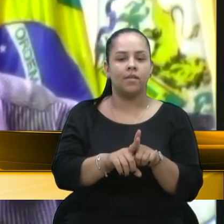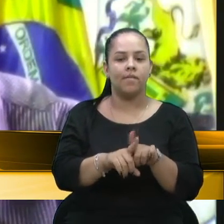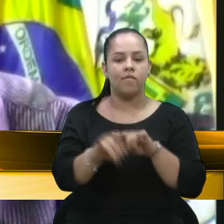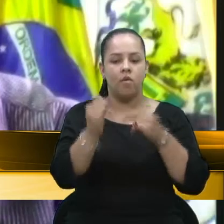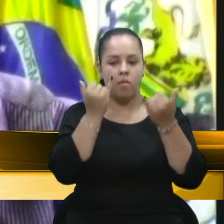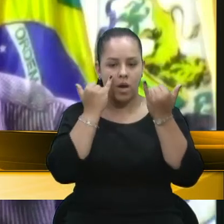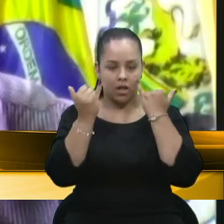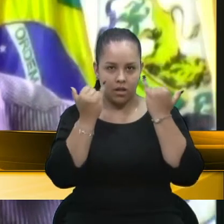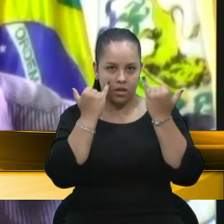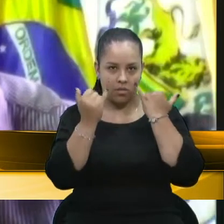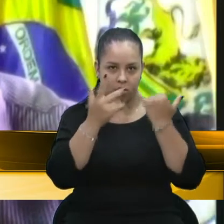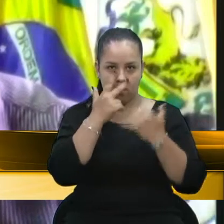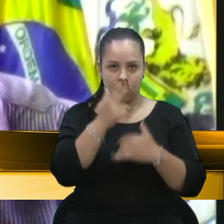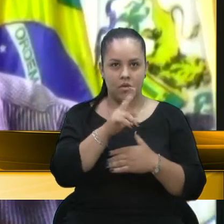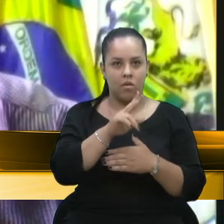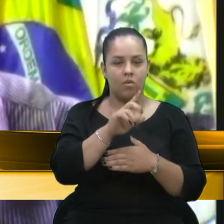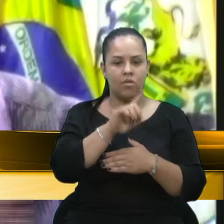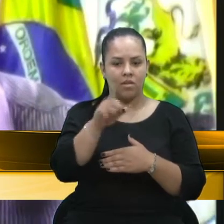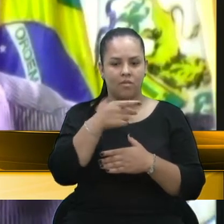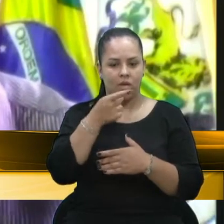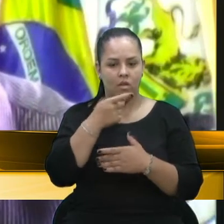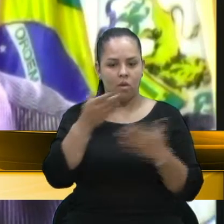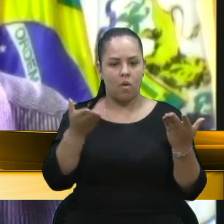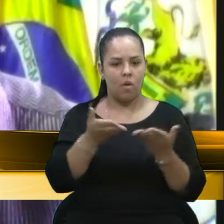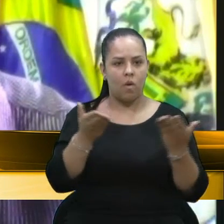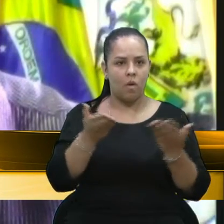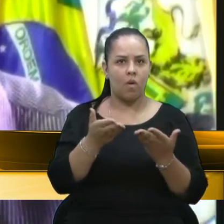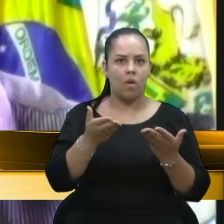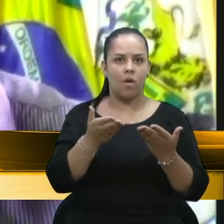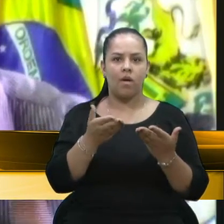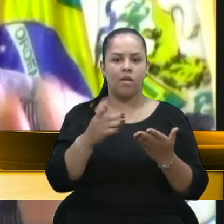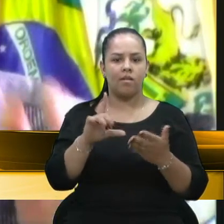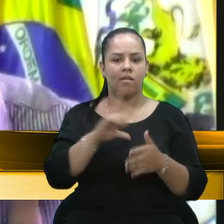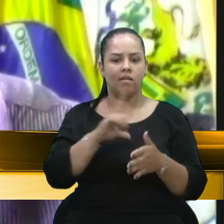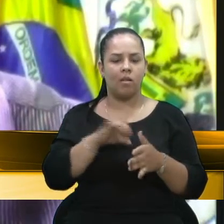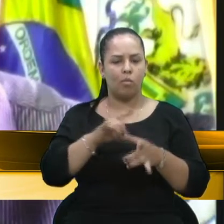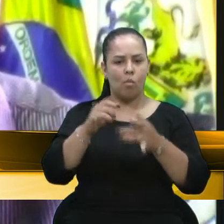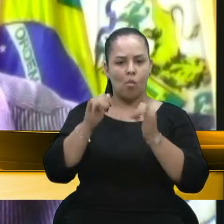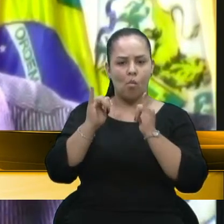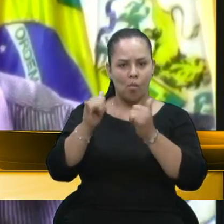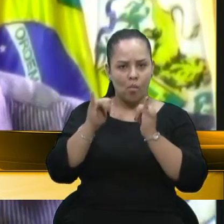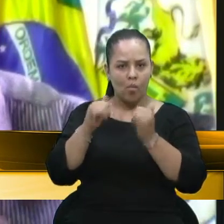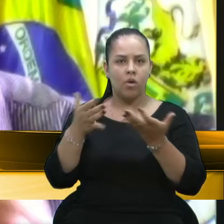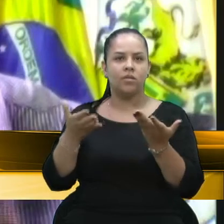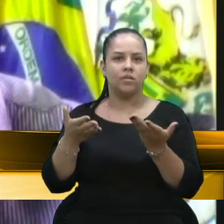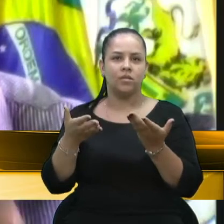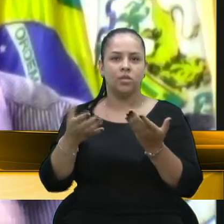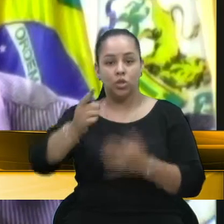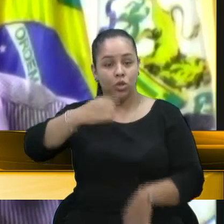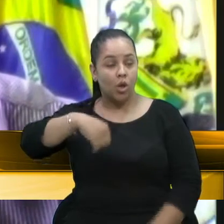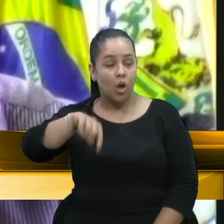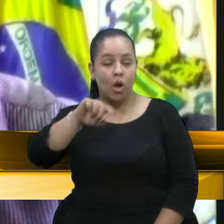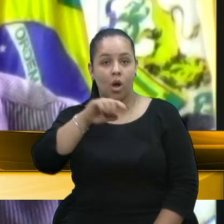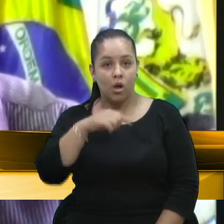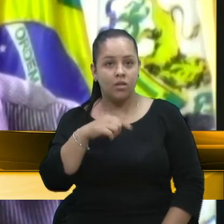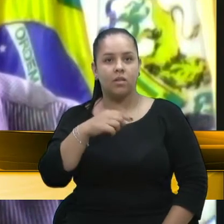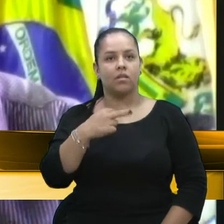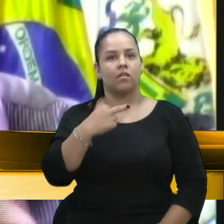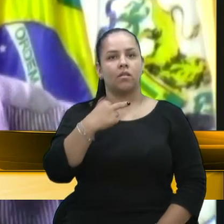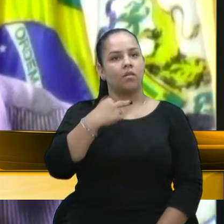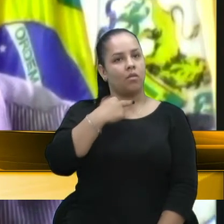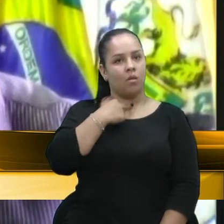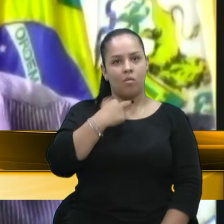informações, como a Vossa Excelência trouxe aqui agora, a respeito do transporte público. É simples assim. Nós não podemos